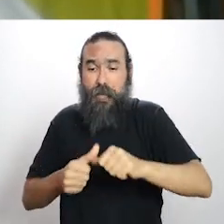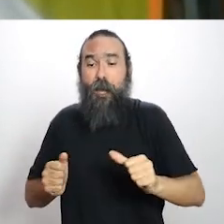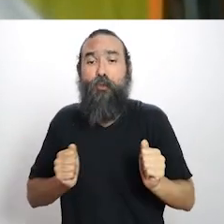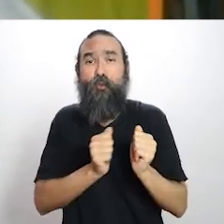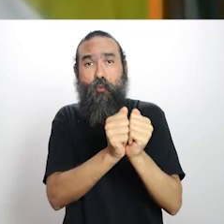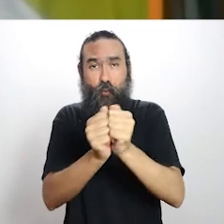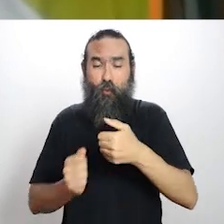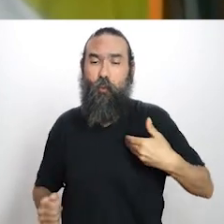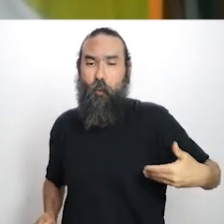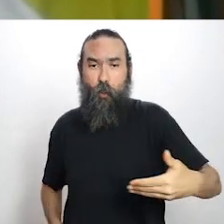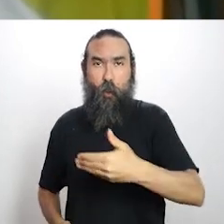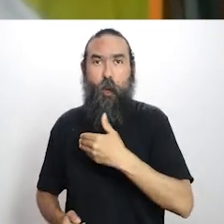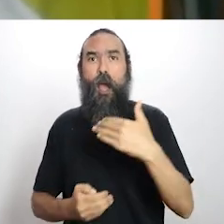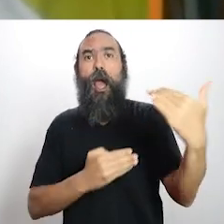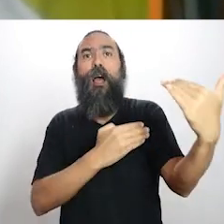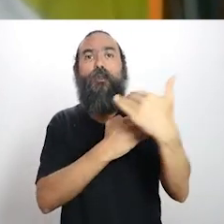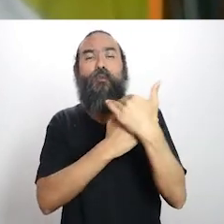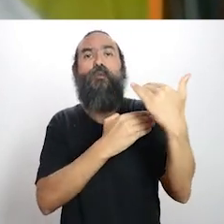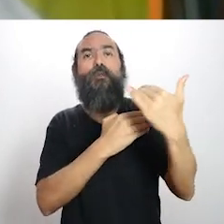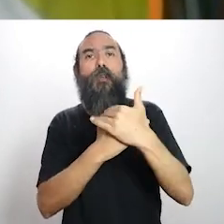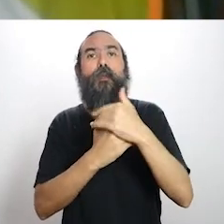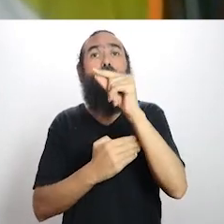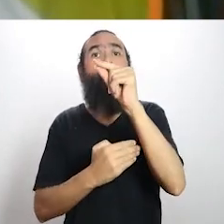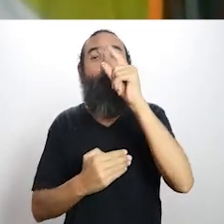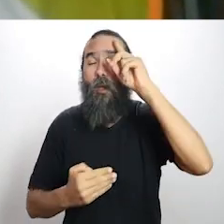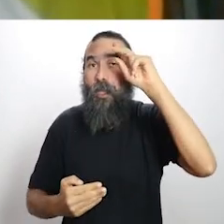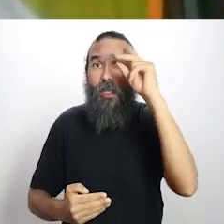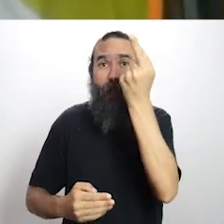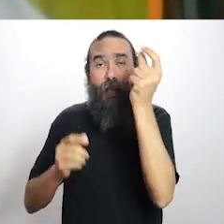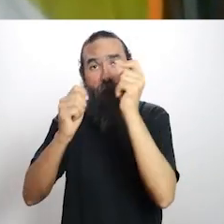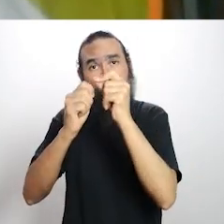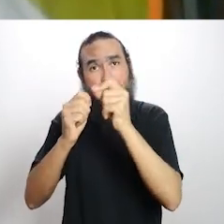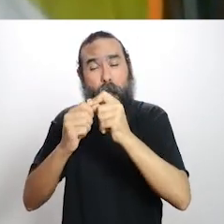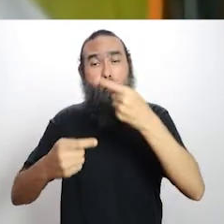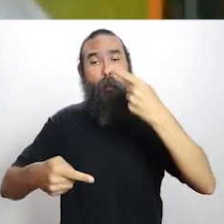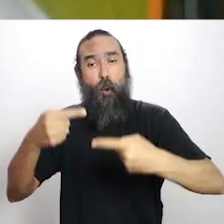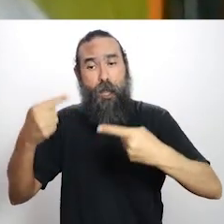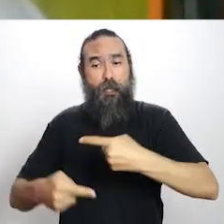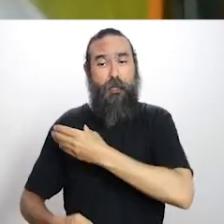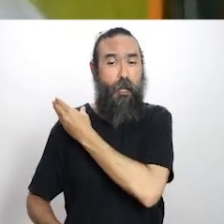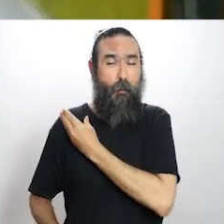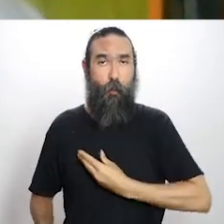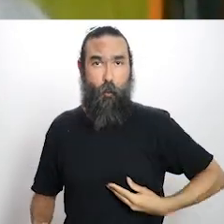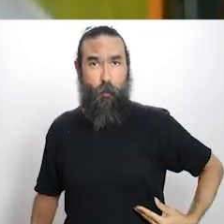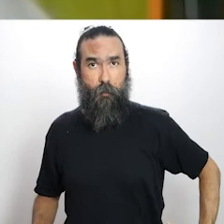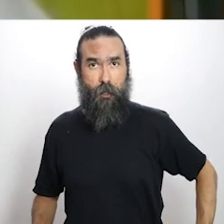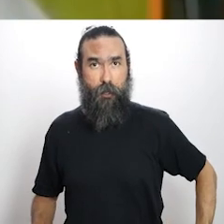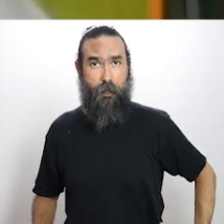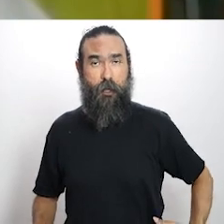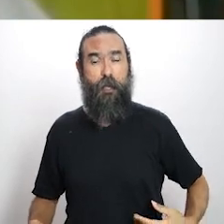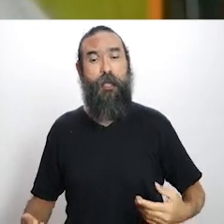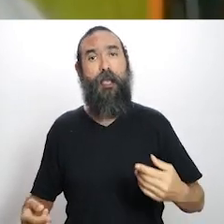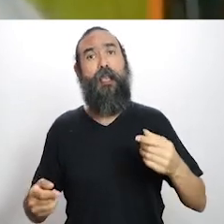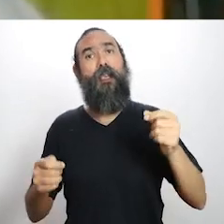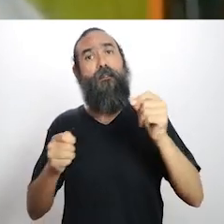aqui perto da gente, inclusive ajudando a formular políticas públicas, que fez com que a gente